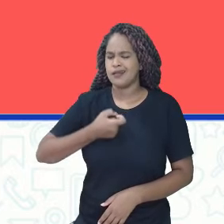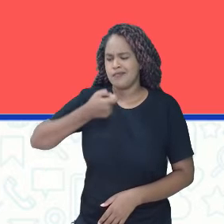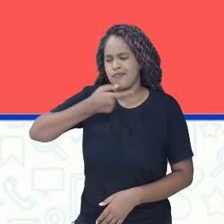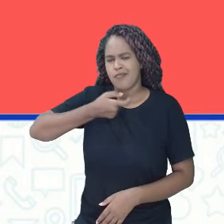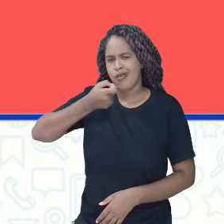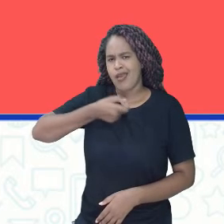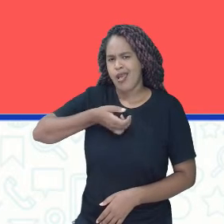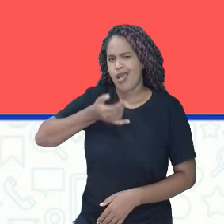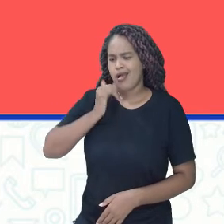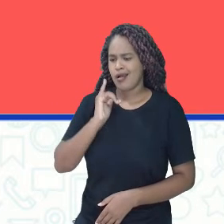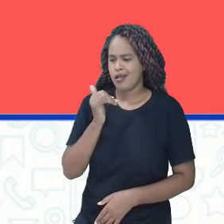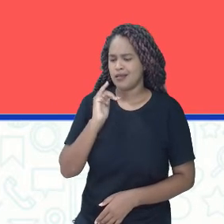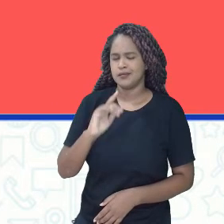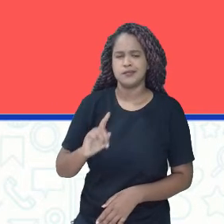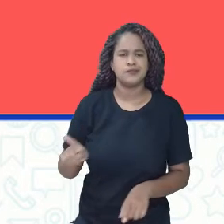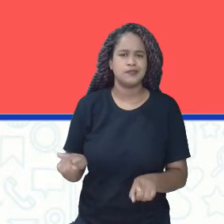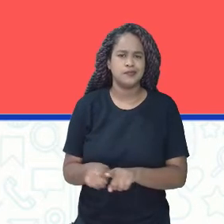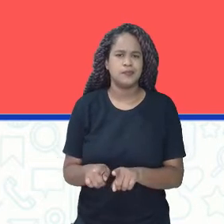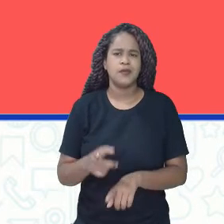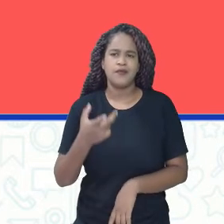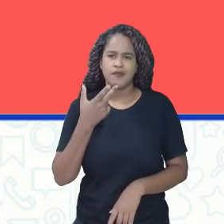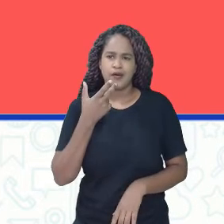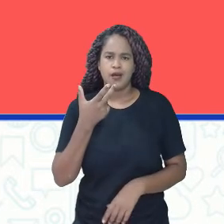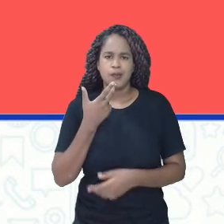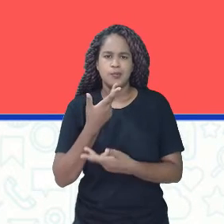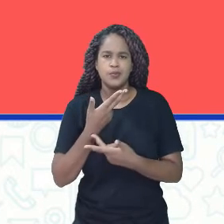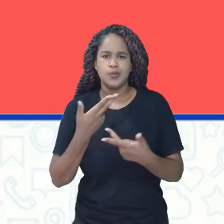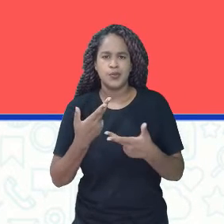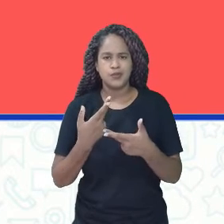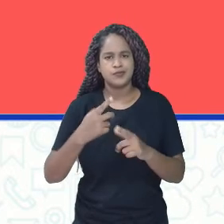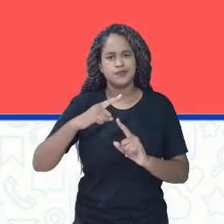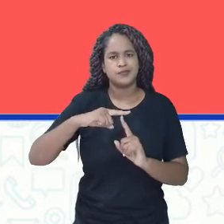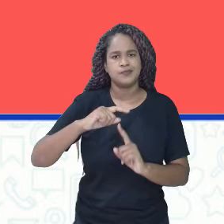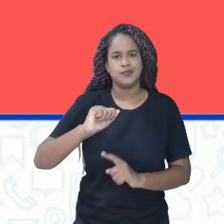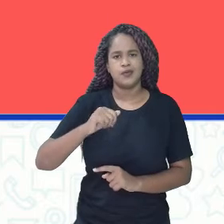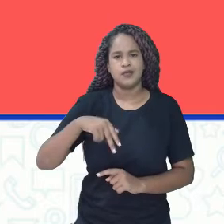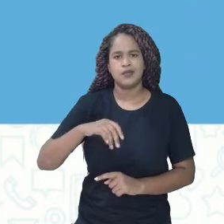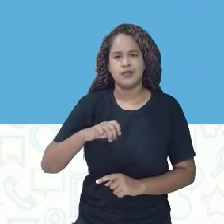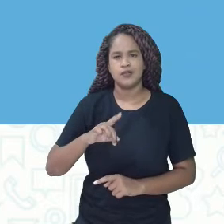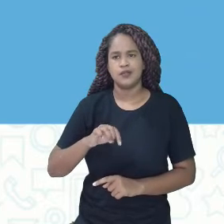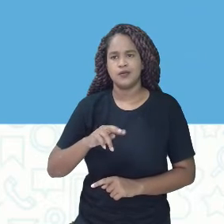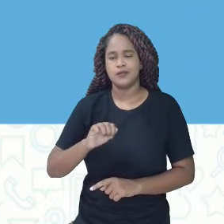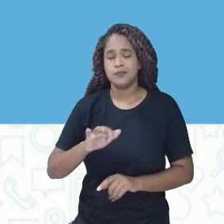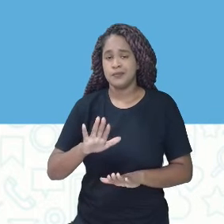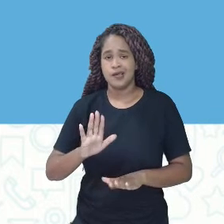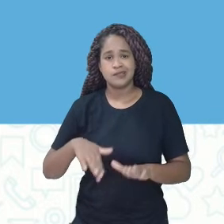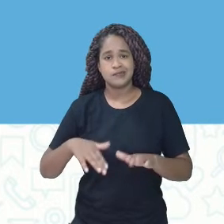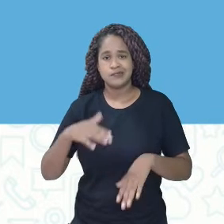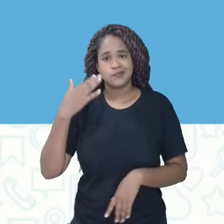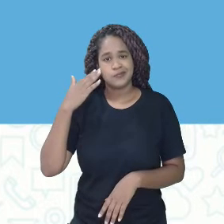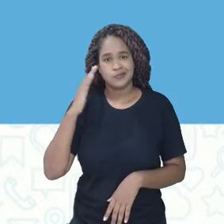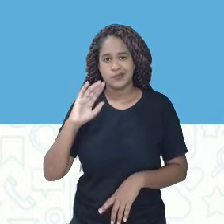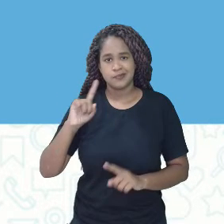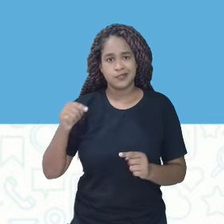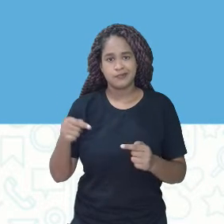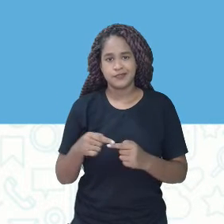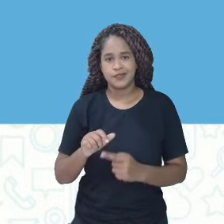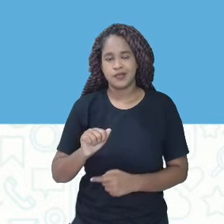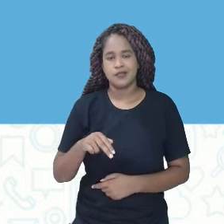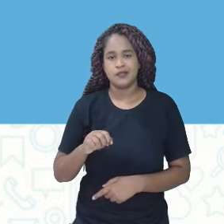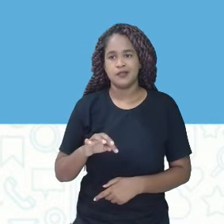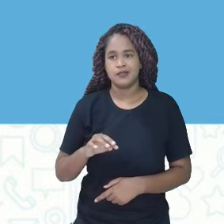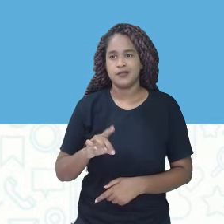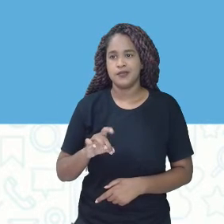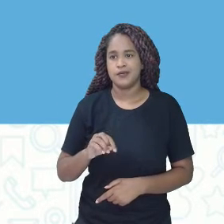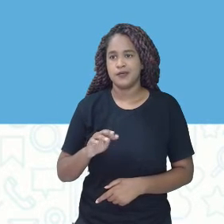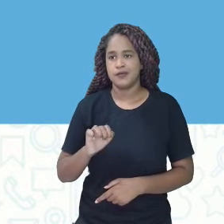contamos piadas, falamos anedotas e muitas vezes nem sabemos. Vamos continuar a análise